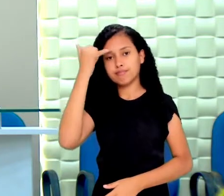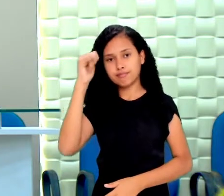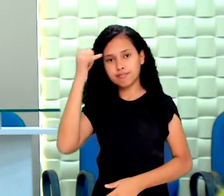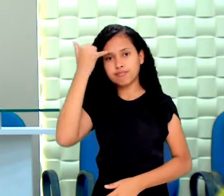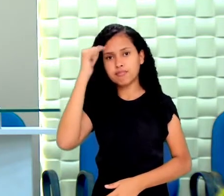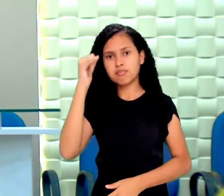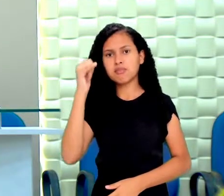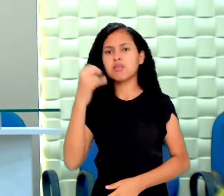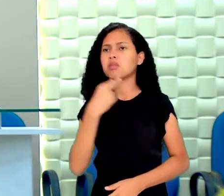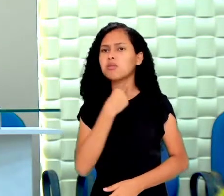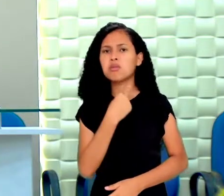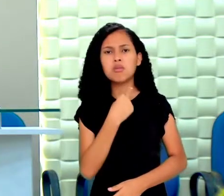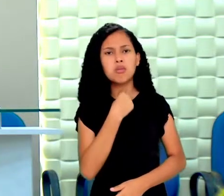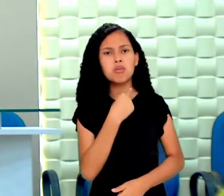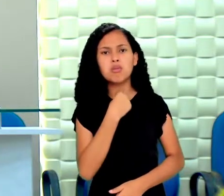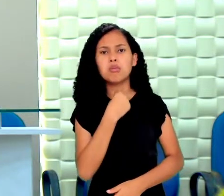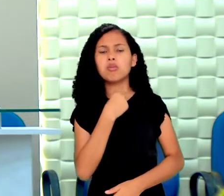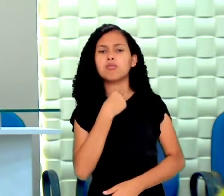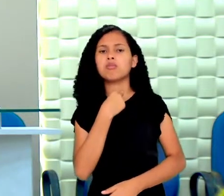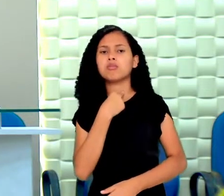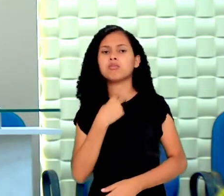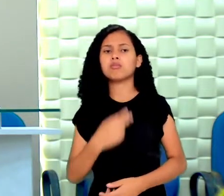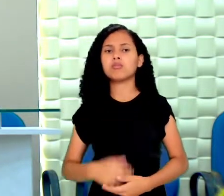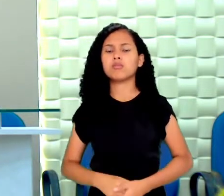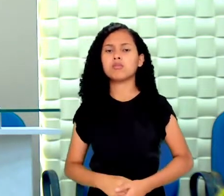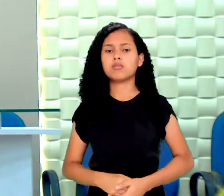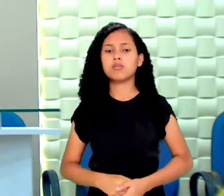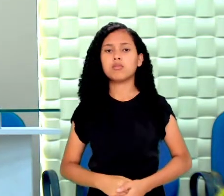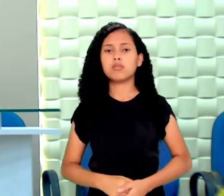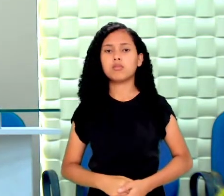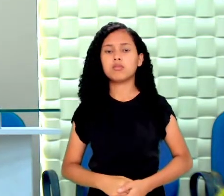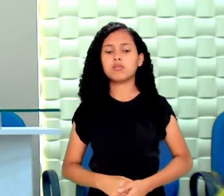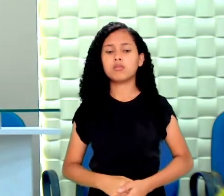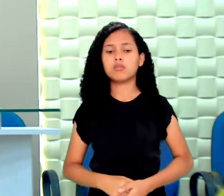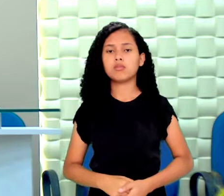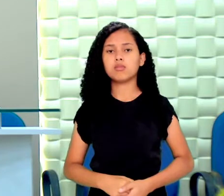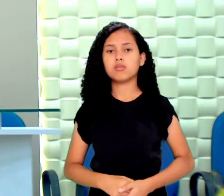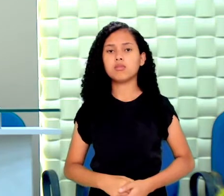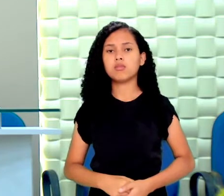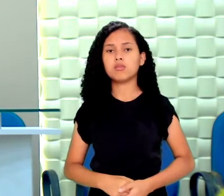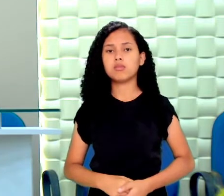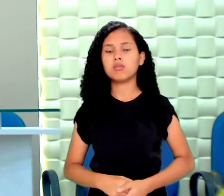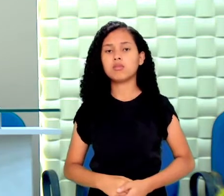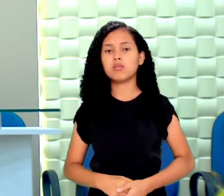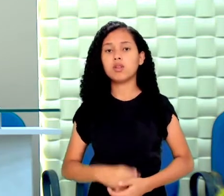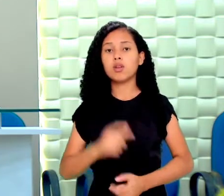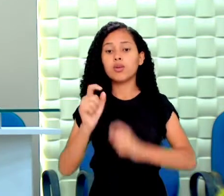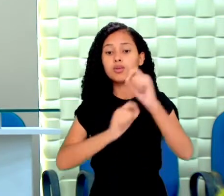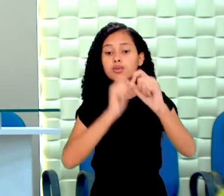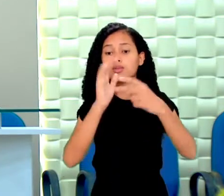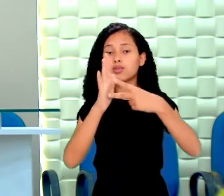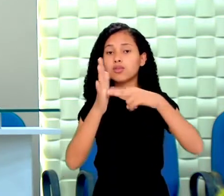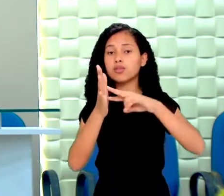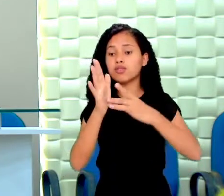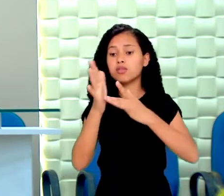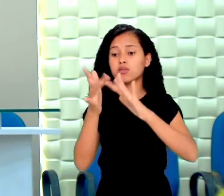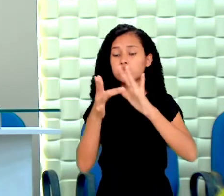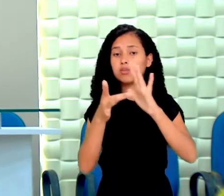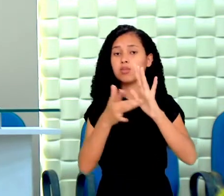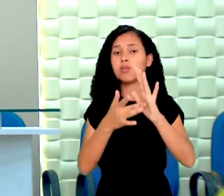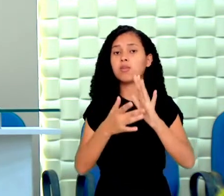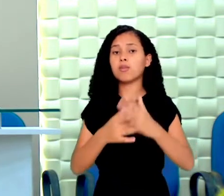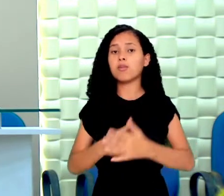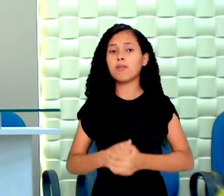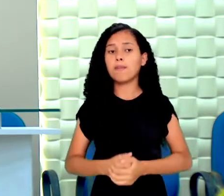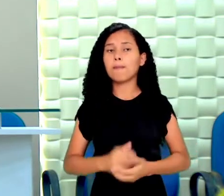inevitável, forçoso. Era isso que era o Calvário para Jesus.